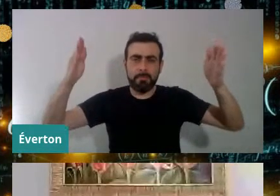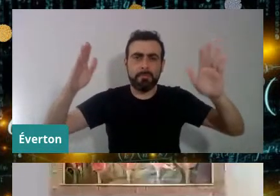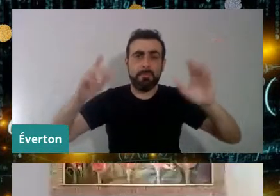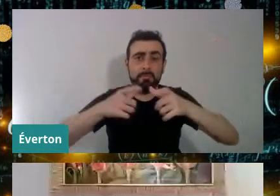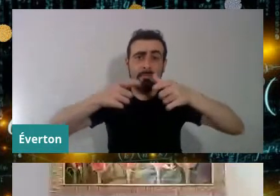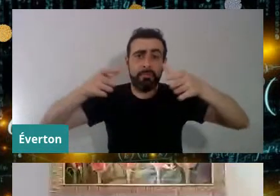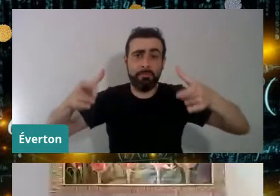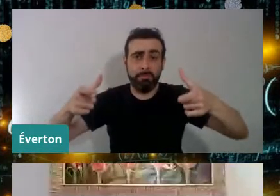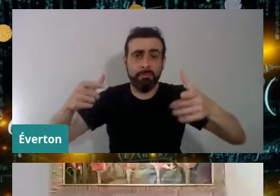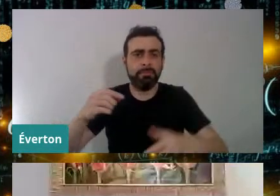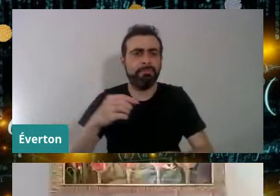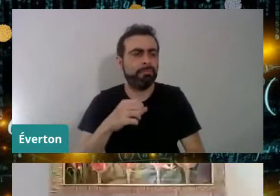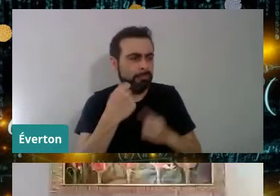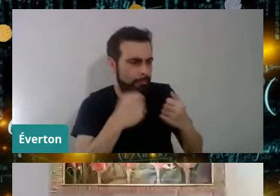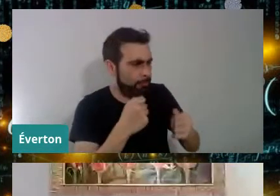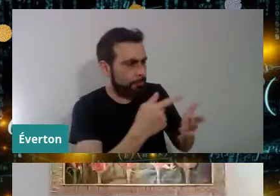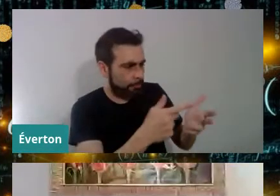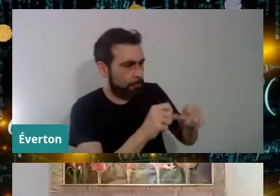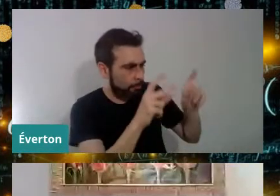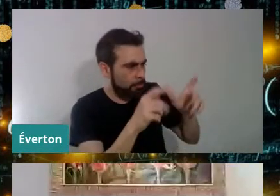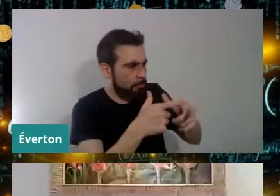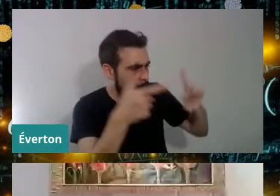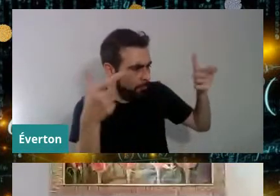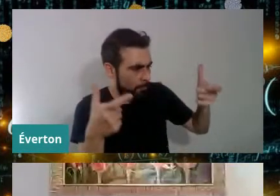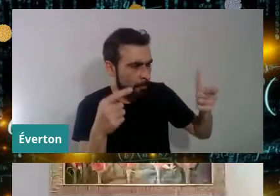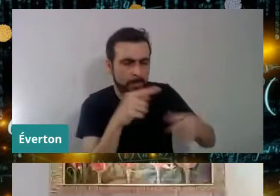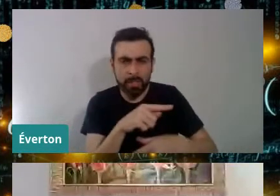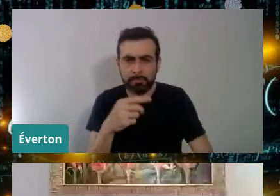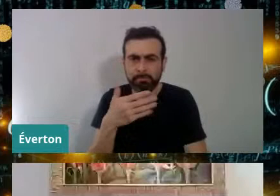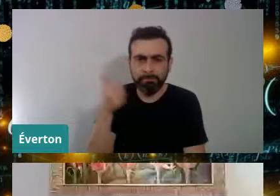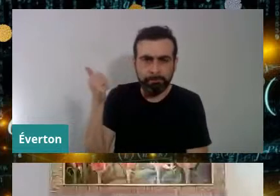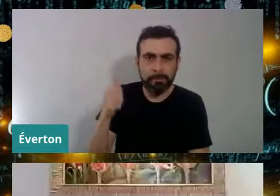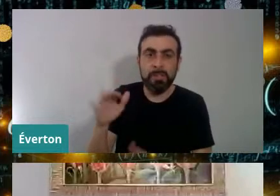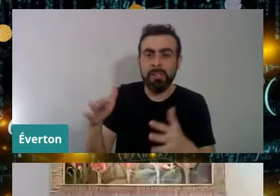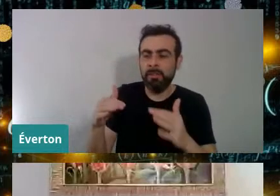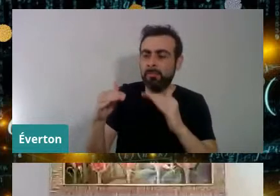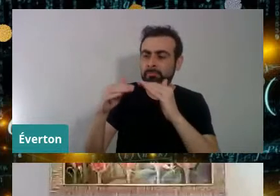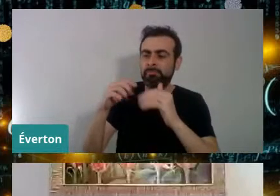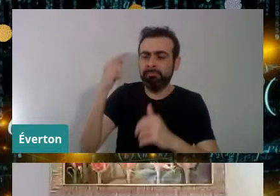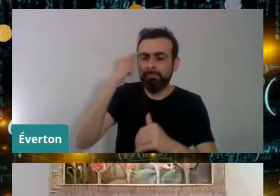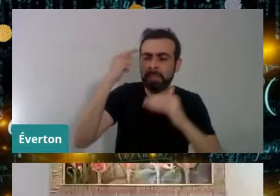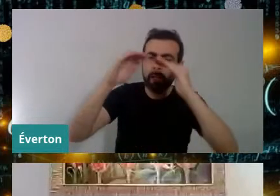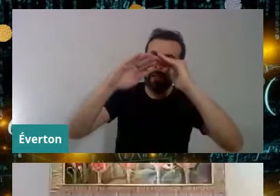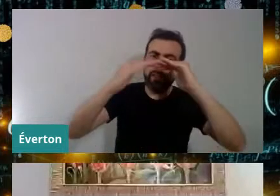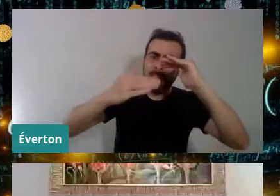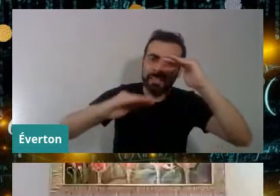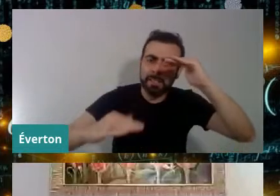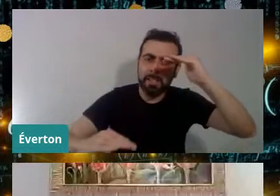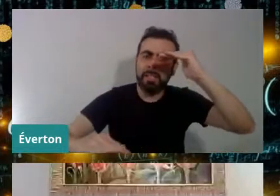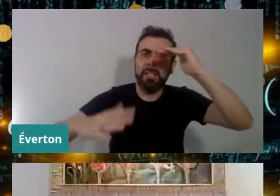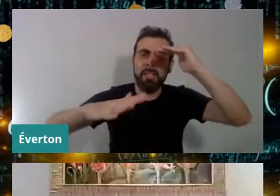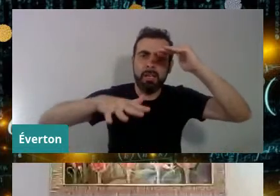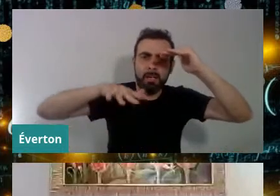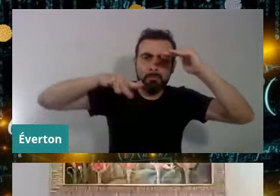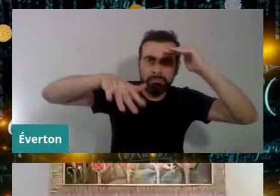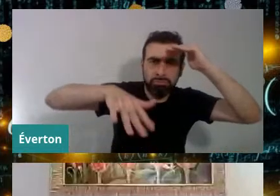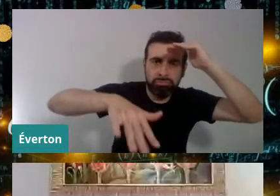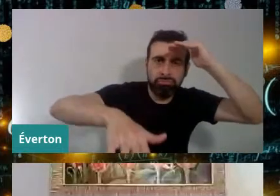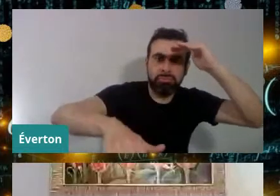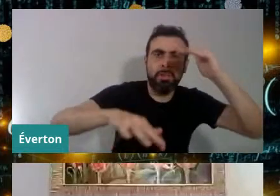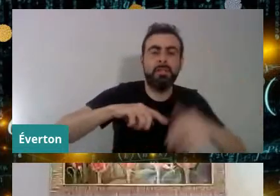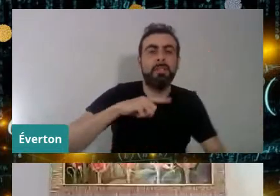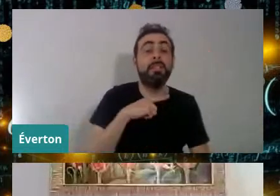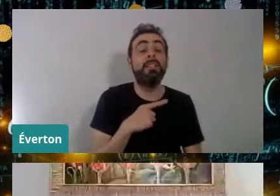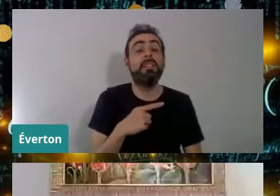Mais imponente. Mais imponente, né? Pensei naquela escadaria ali na frente. E aí, para fazer aquela escadaria também,